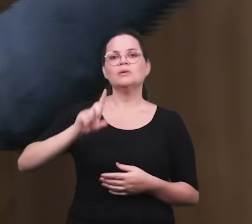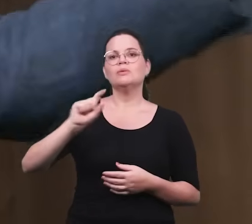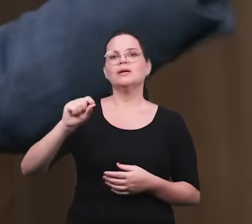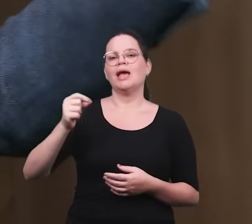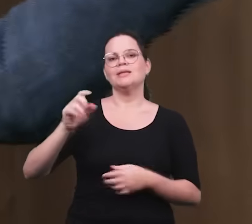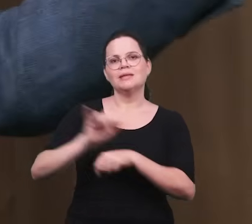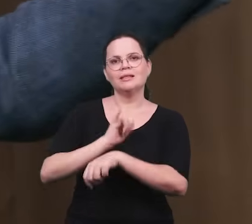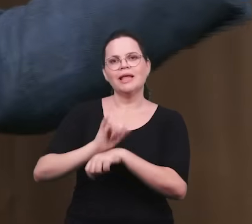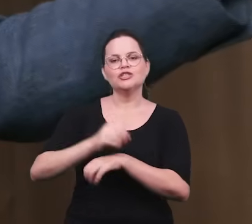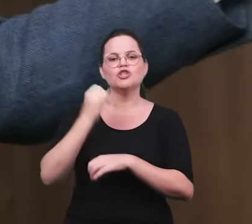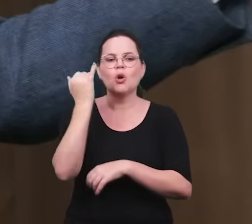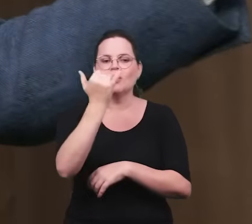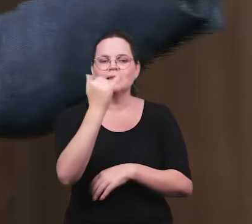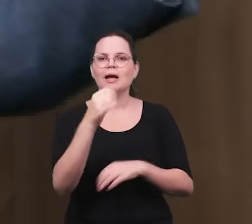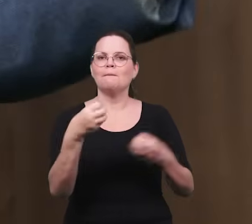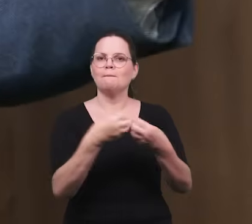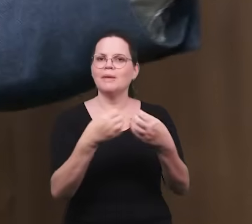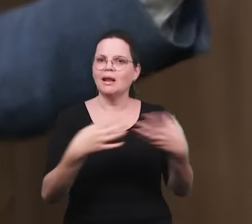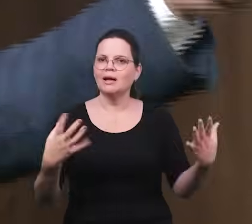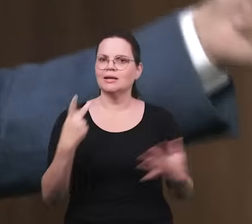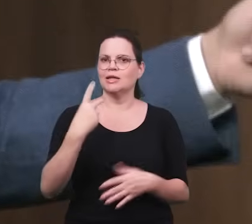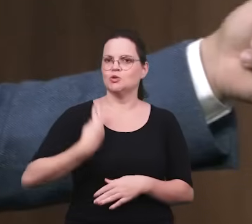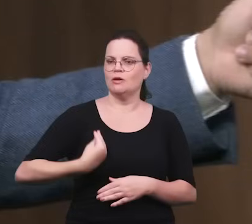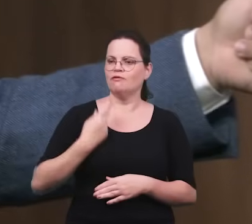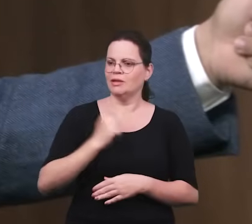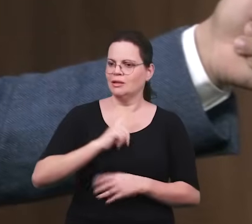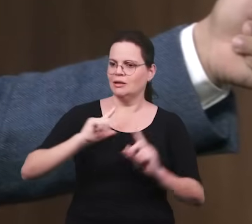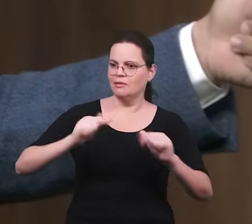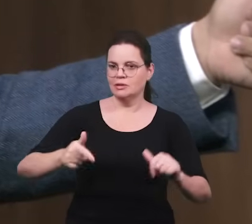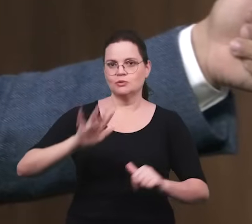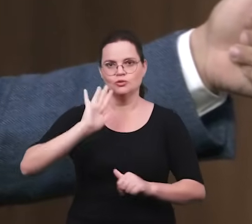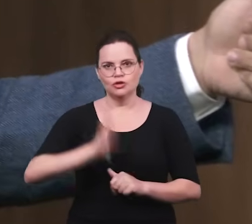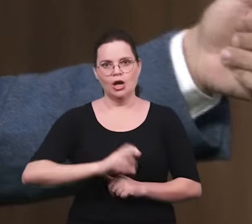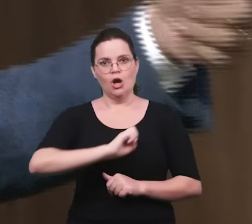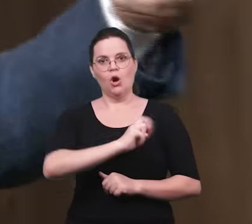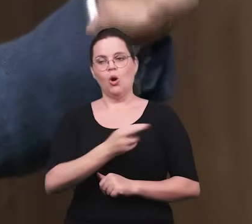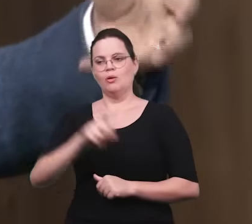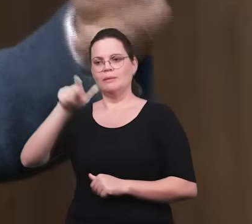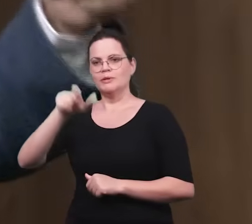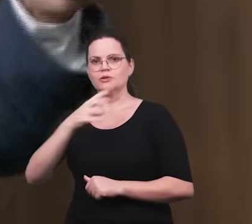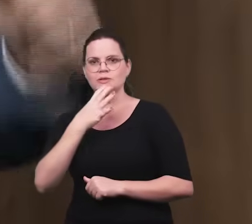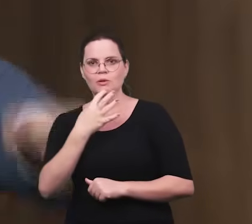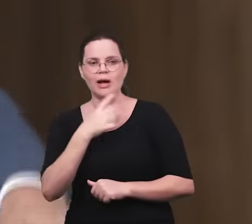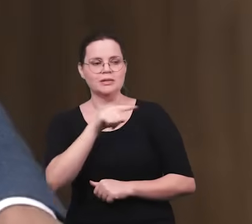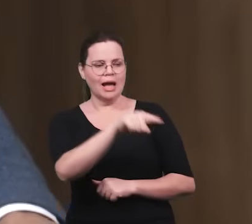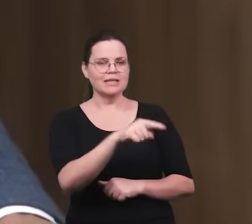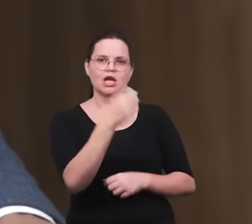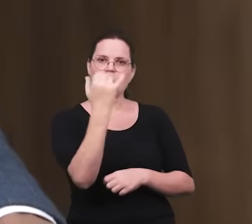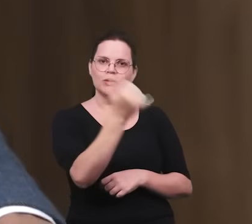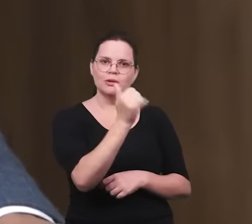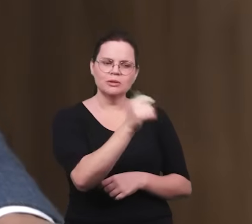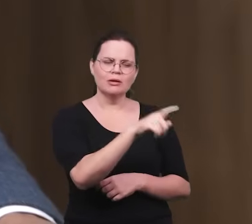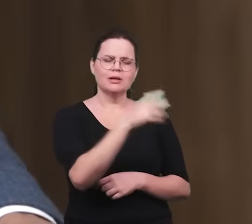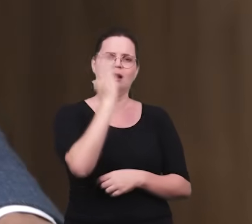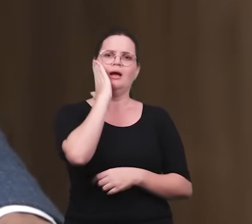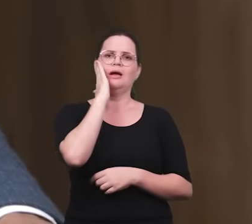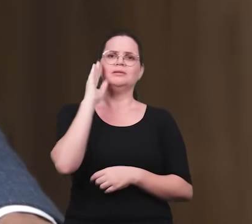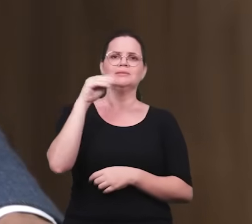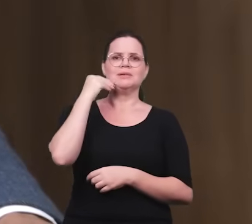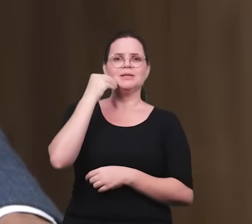um milagre que Jesus fez na sua vida, na vida de alguém, para que aquela pessoa também conheça o